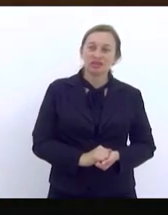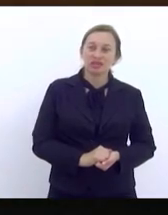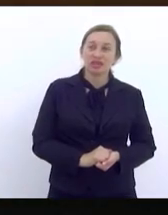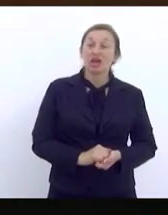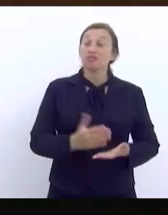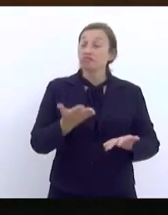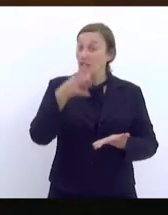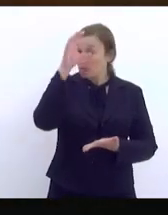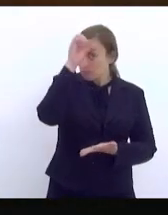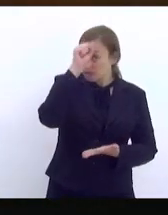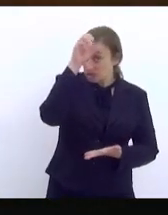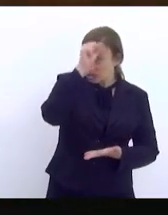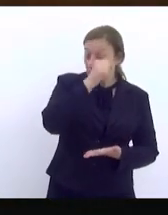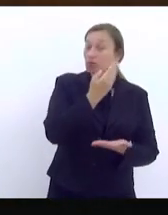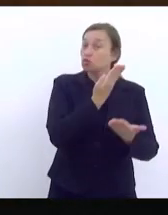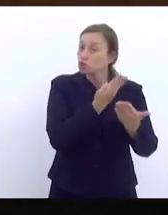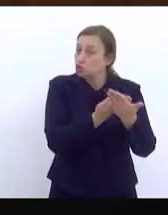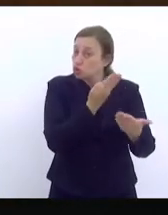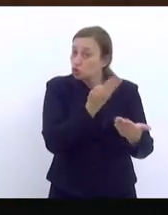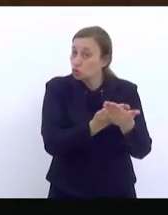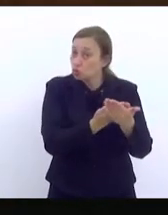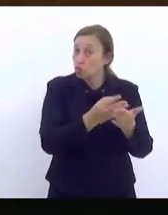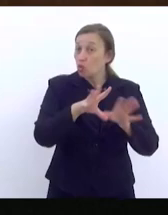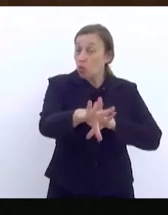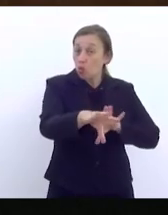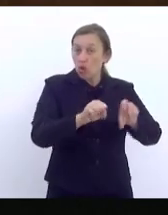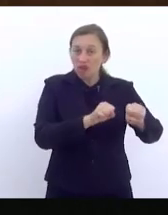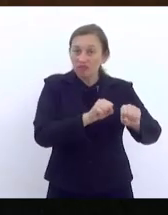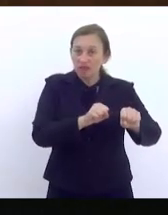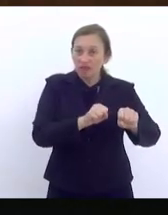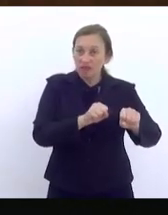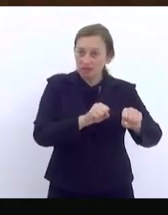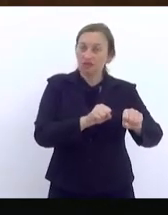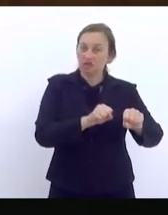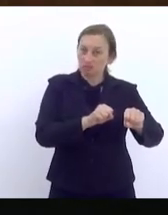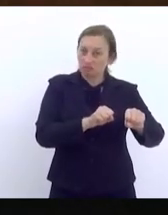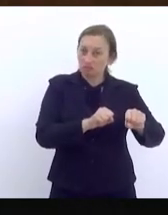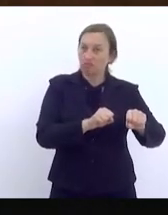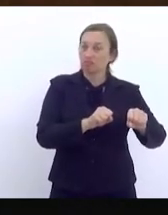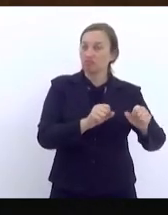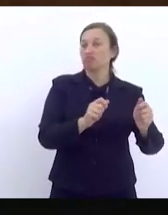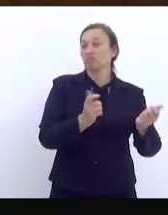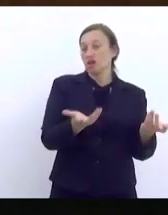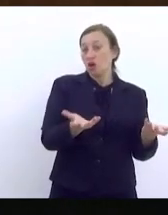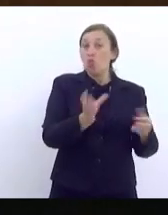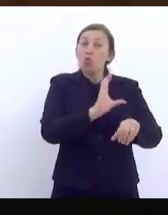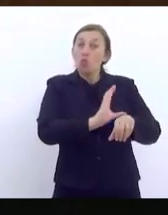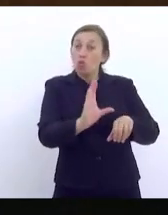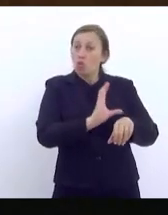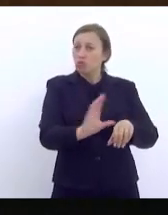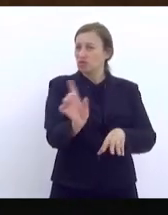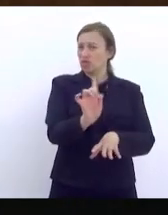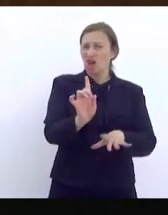aprendizado de estudo qualificação profissional curso profissionalizante não